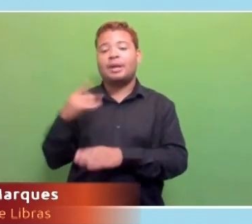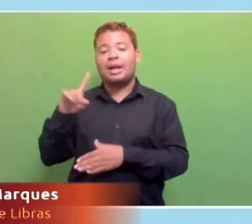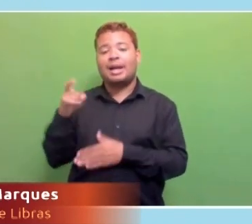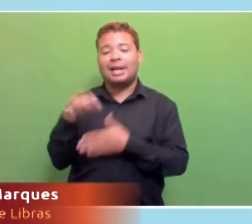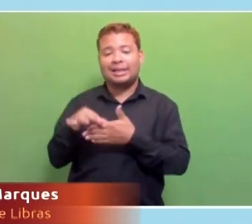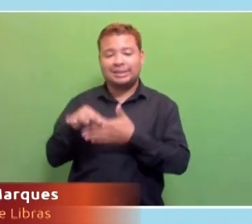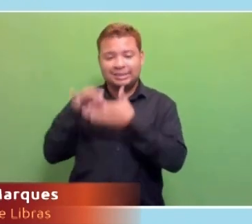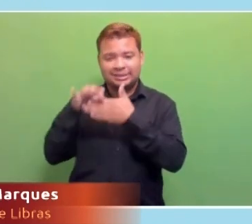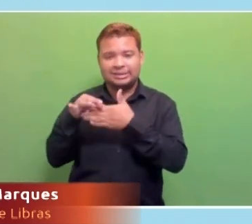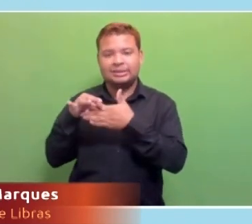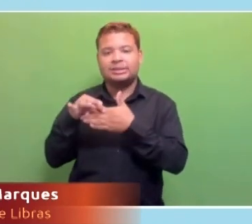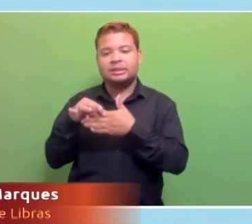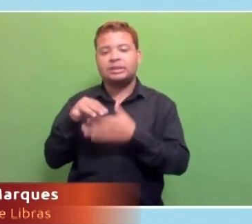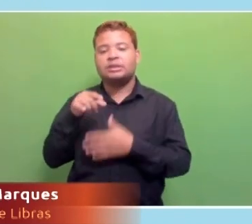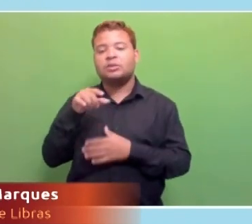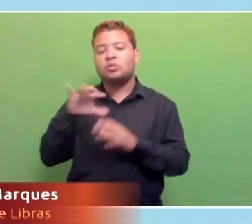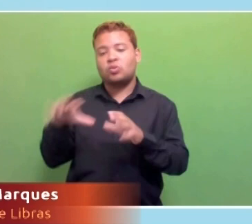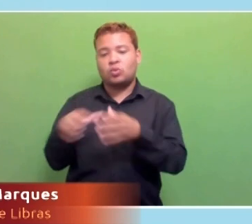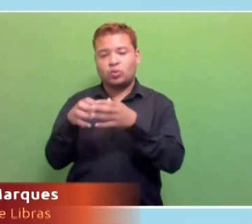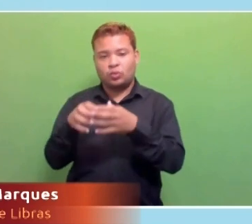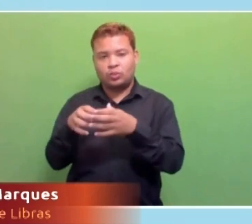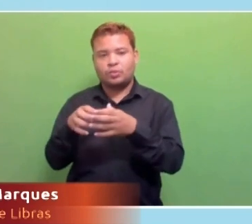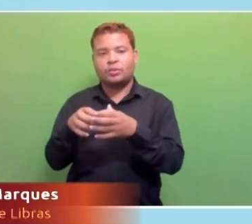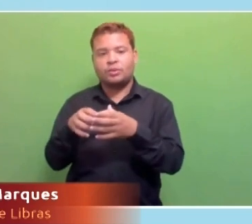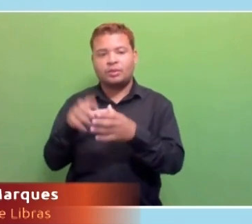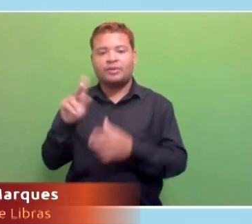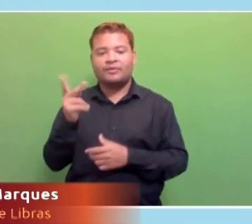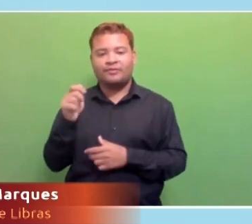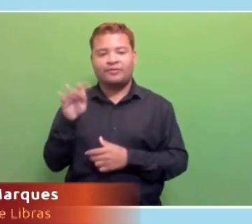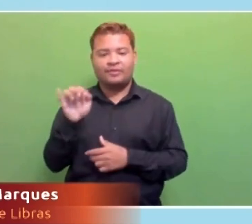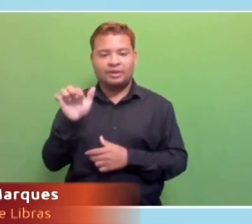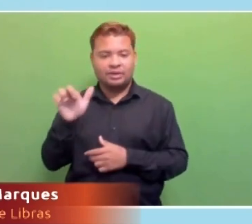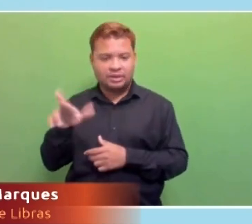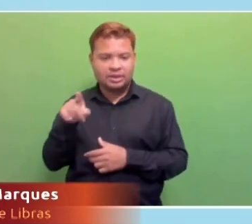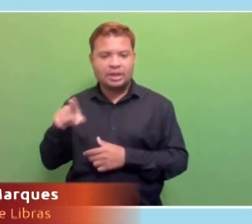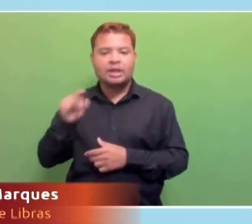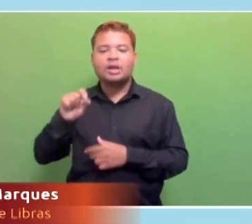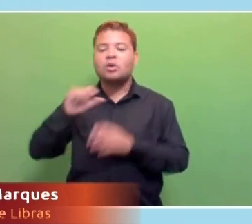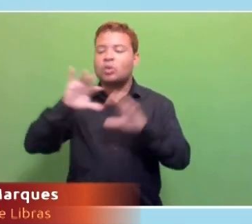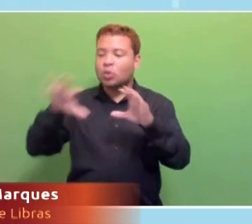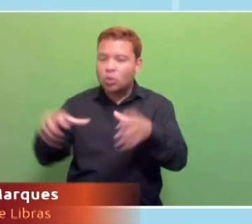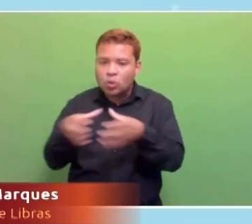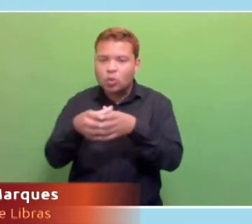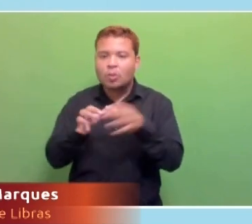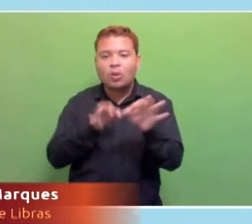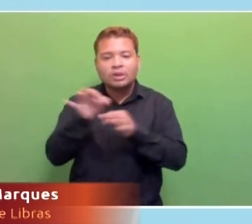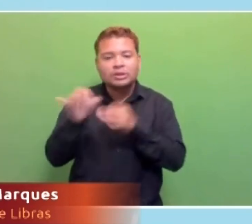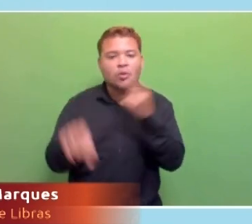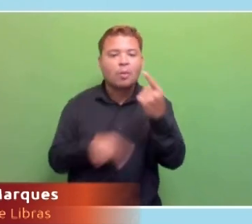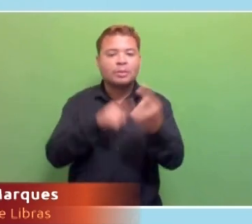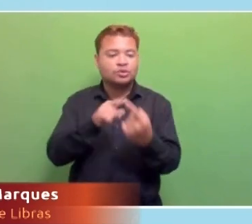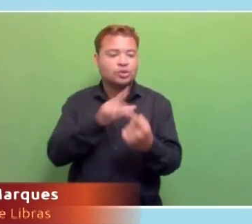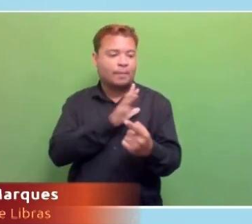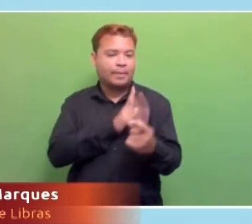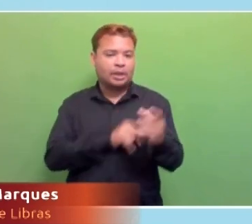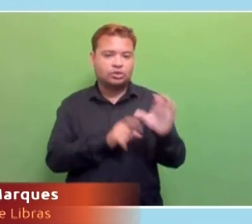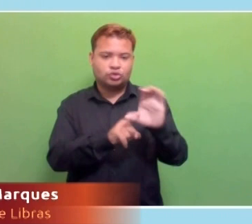do Fatah e que veio a ser reconhecido como Organização para a Libertação da Palestina, ele tenta, por